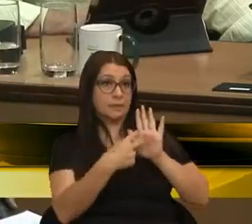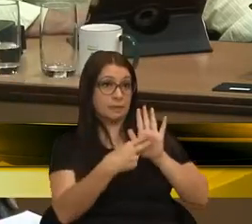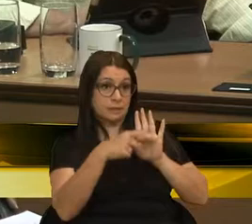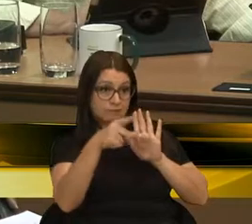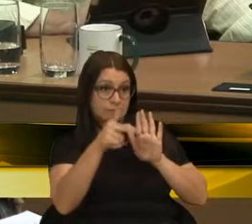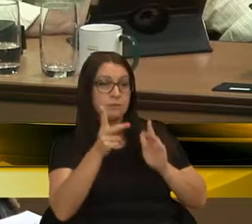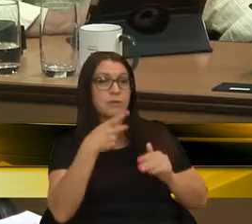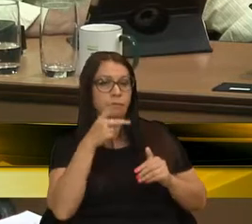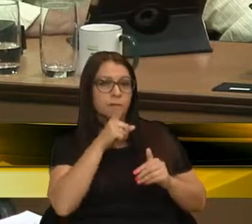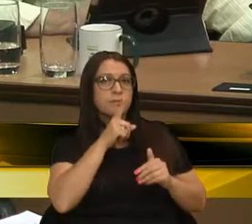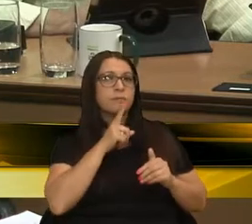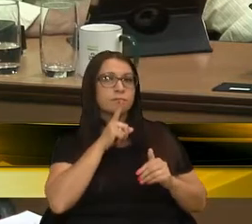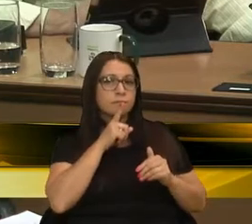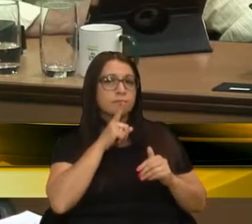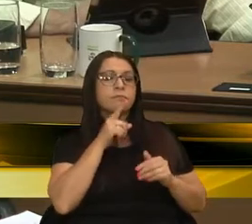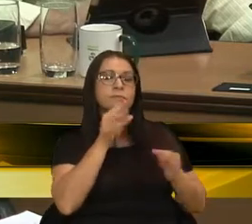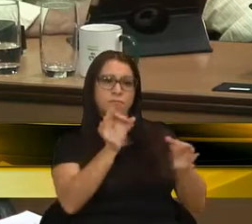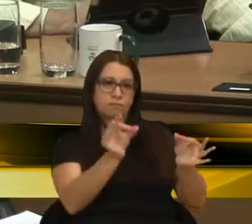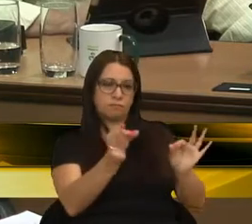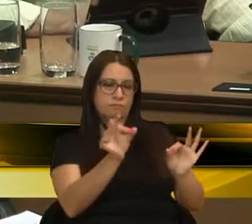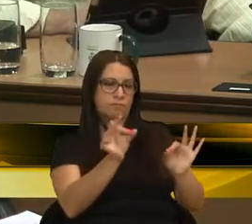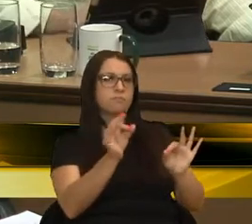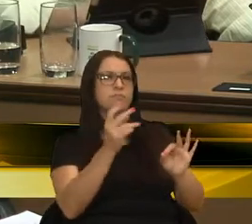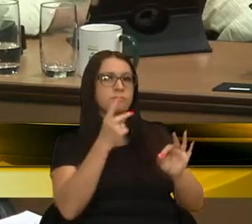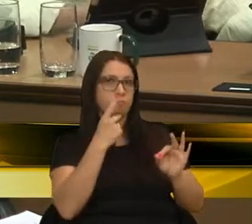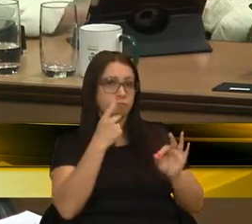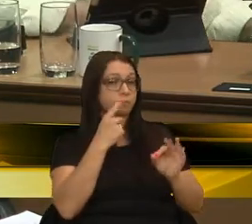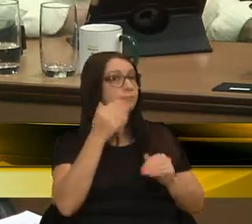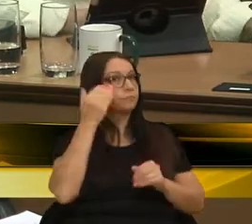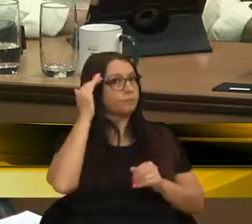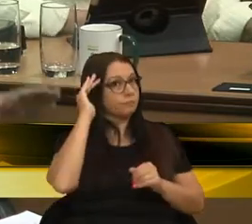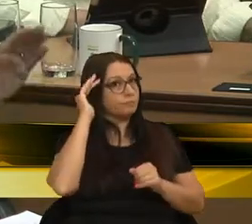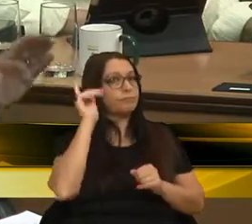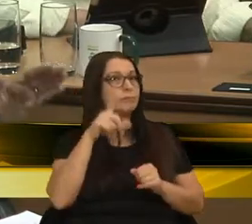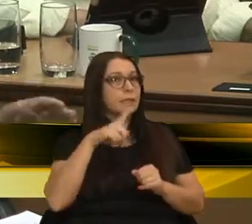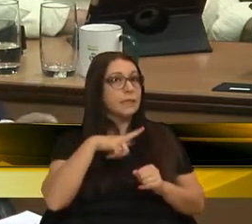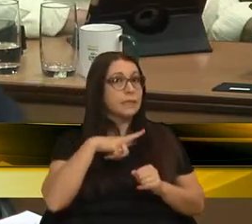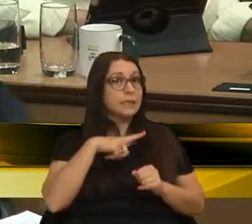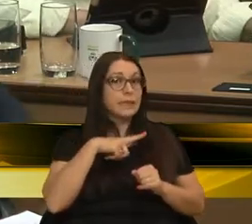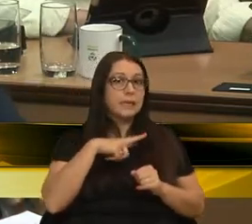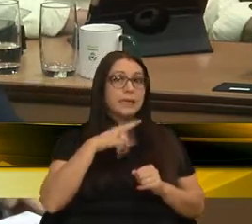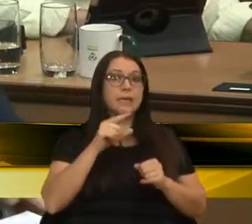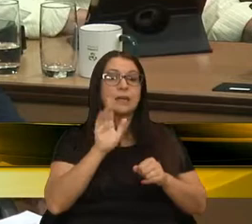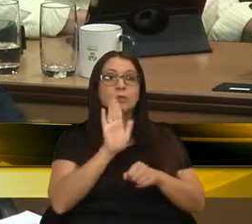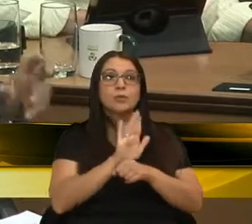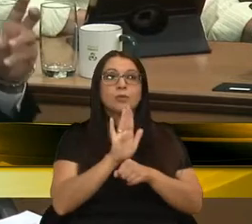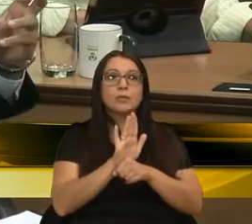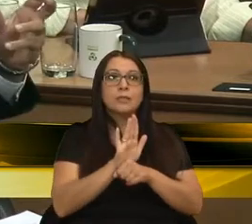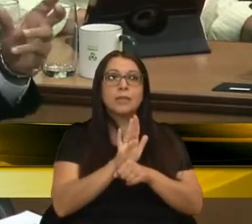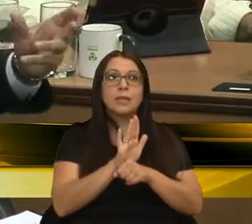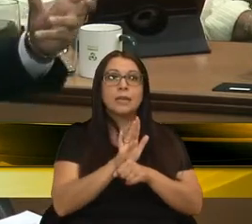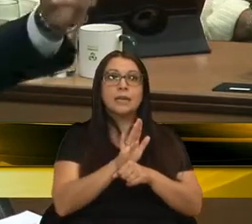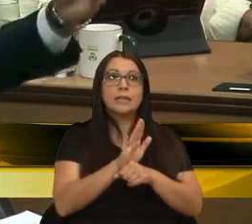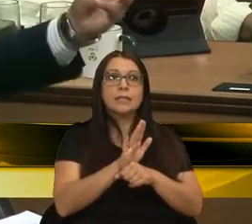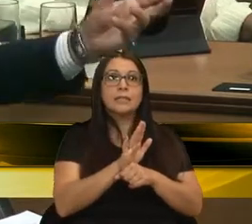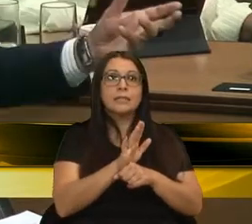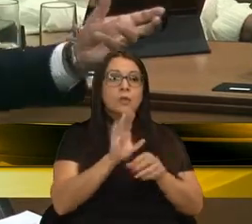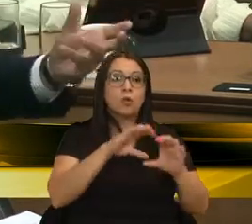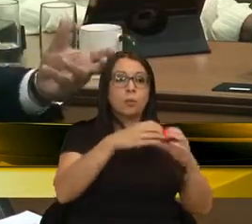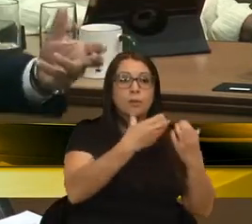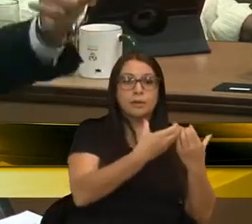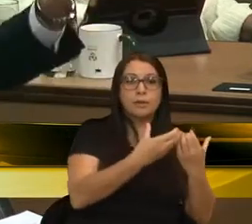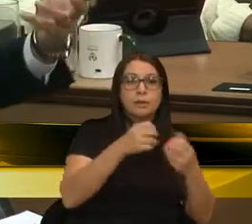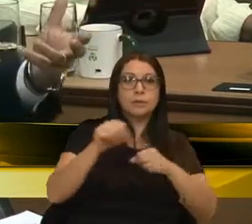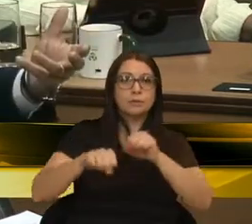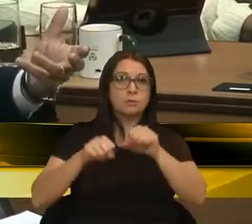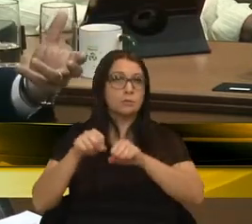Alberto e concordo com a sua fala, mas entendo que quem deve mediar, quem deve fazer essa sintonia entre comunidade e o